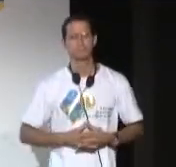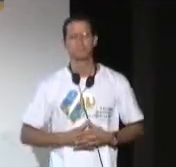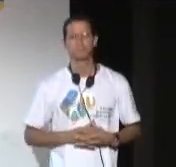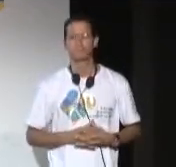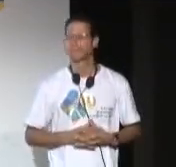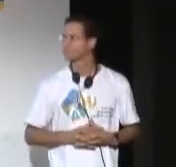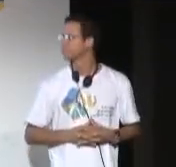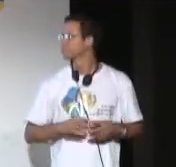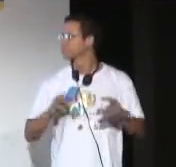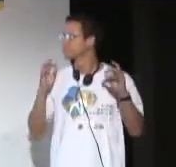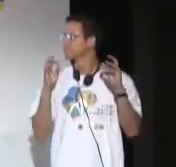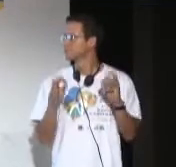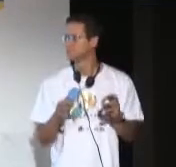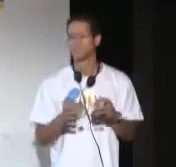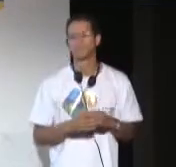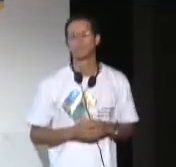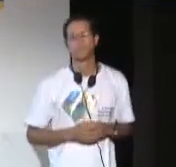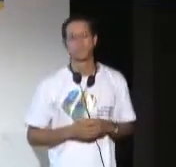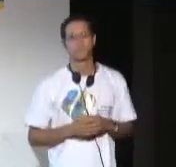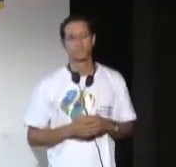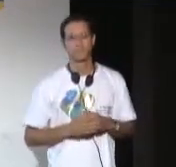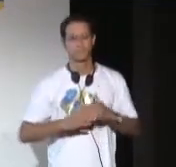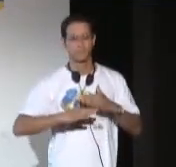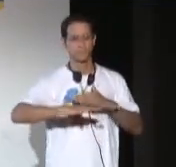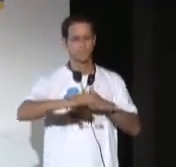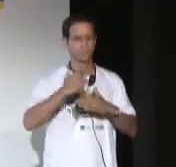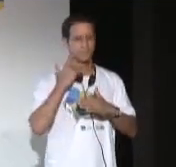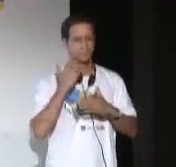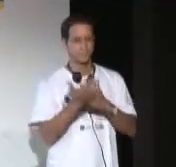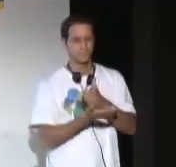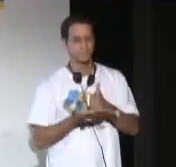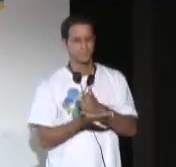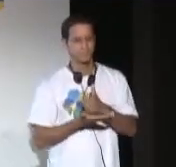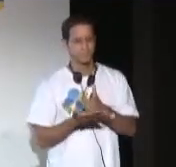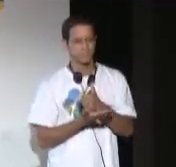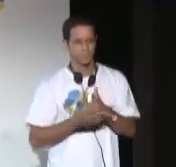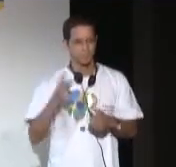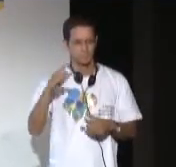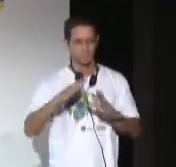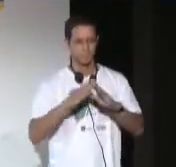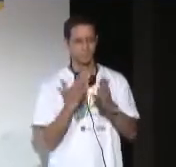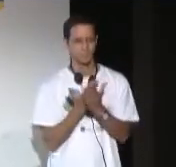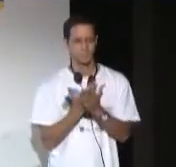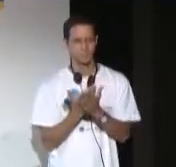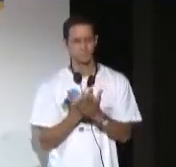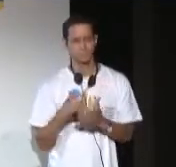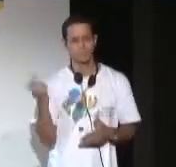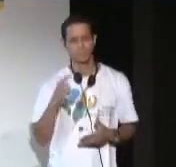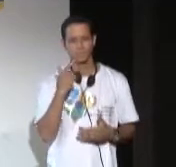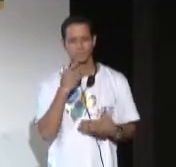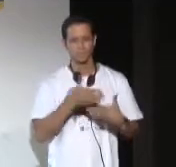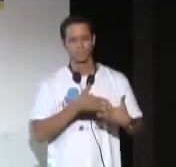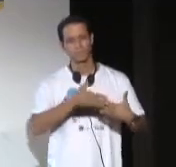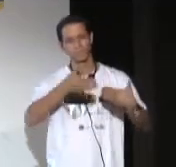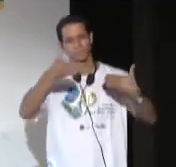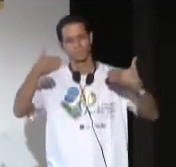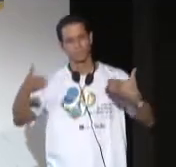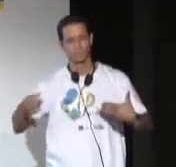de fato, do chão da escola, para que a gente não tenha aquele gap que a gente tem da